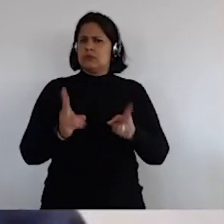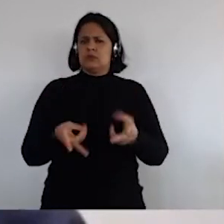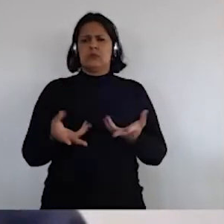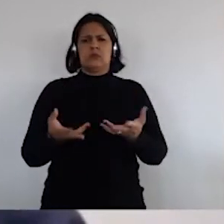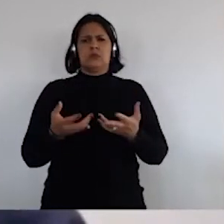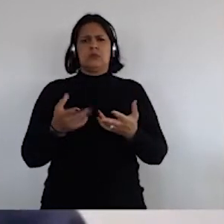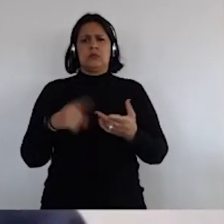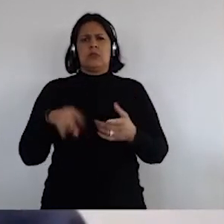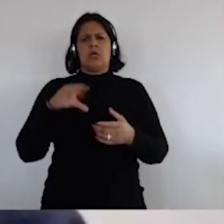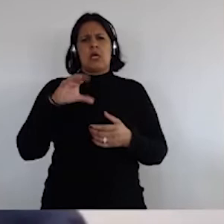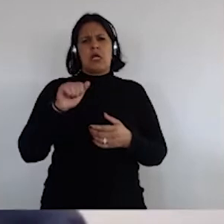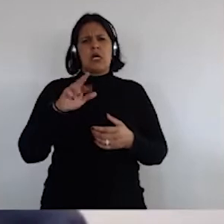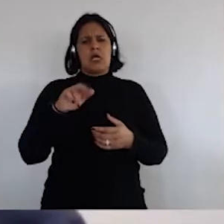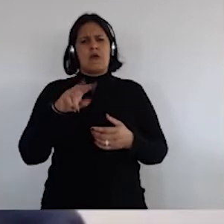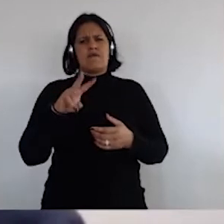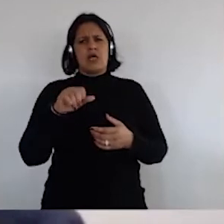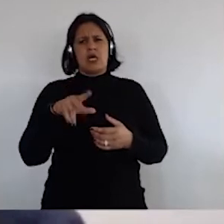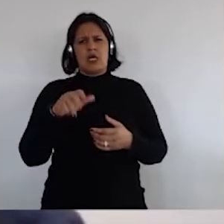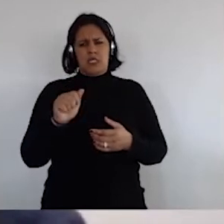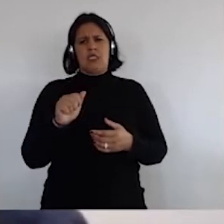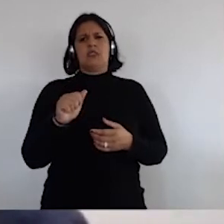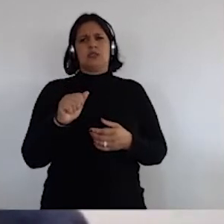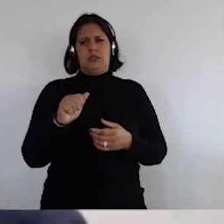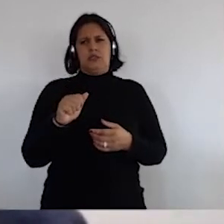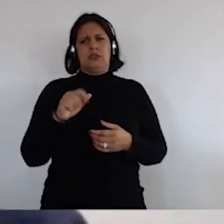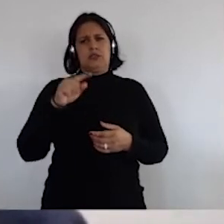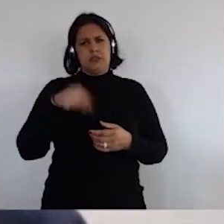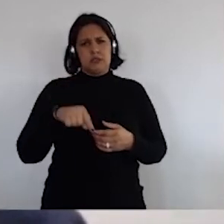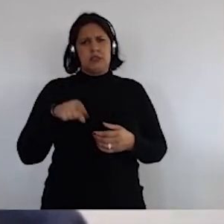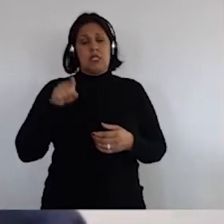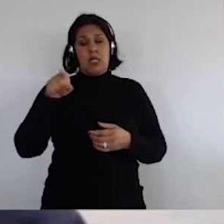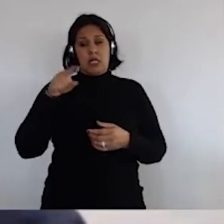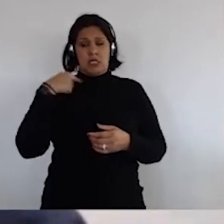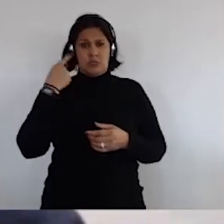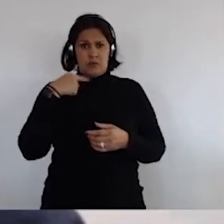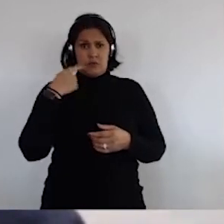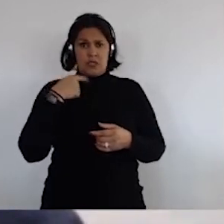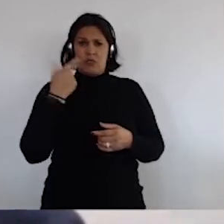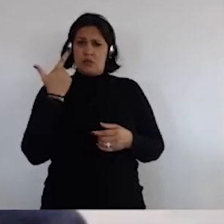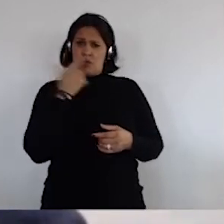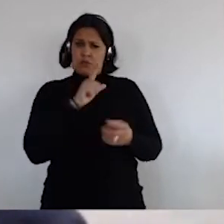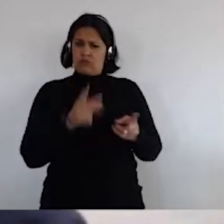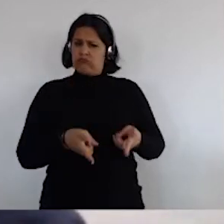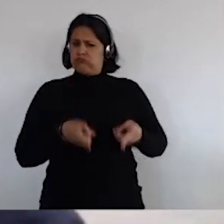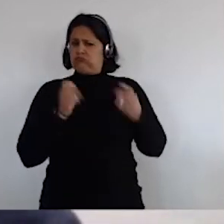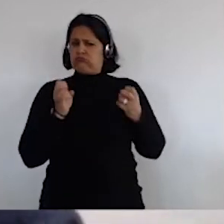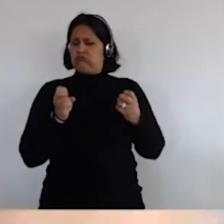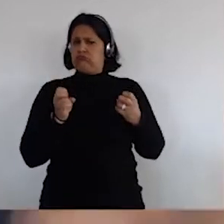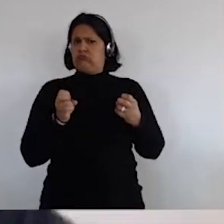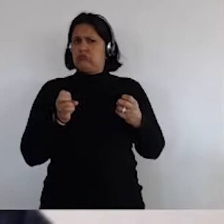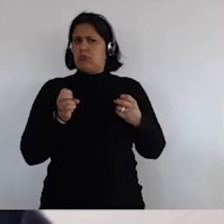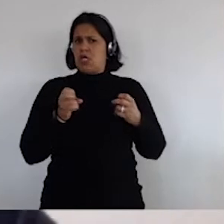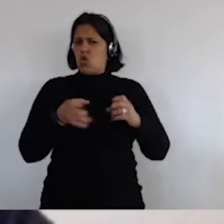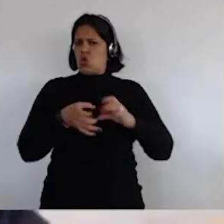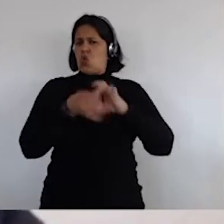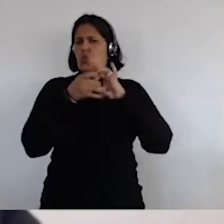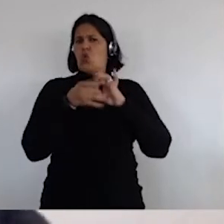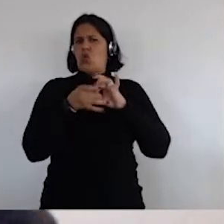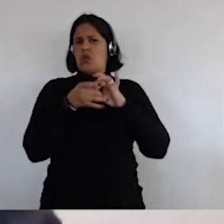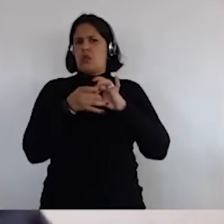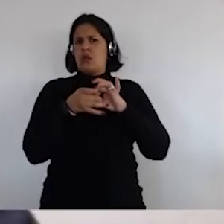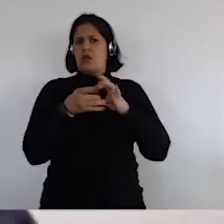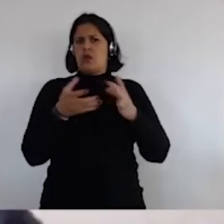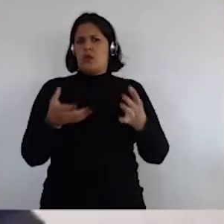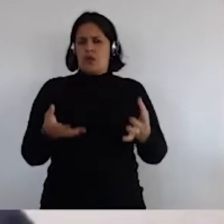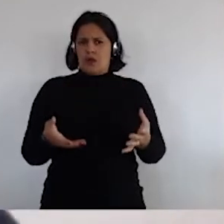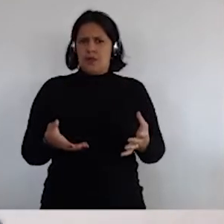das prerrogativas. É ali, nas caravanas, em que o advogado percebe a união da